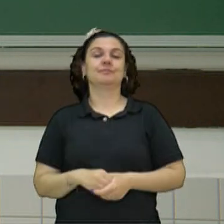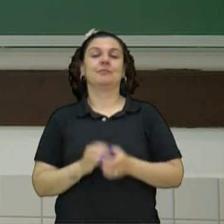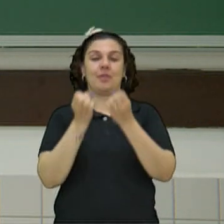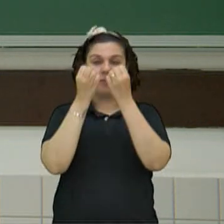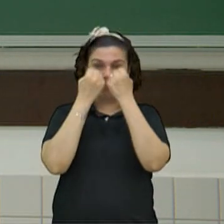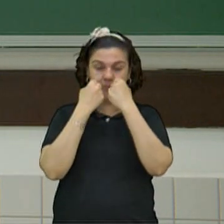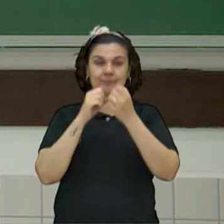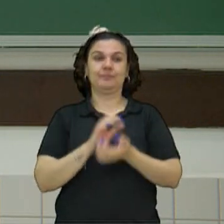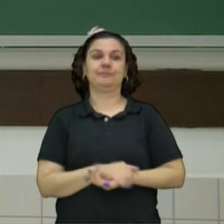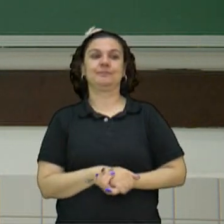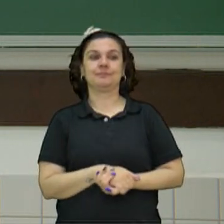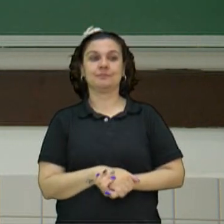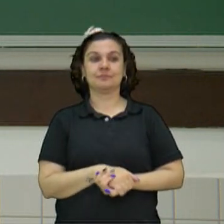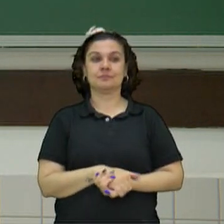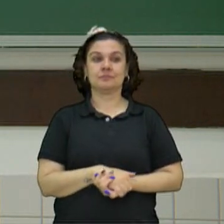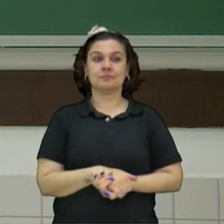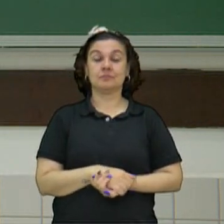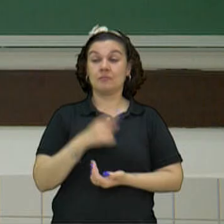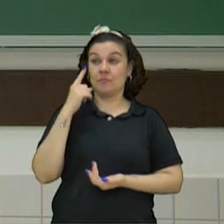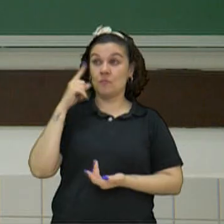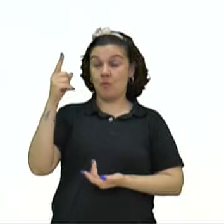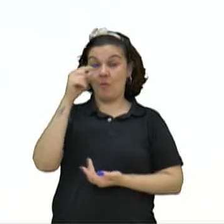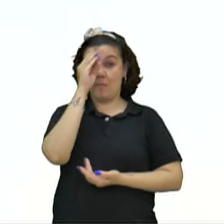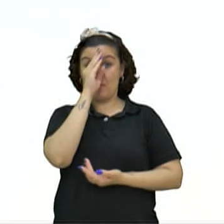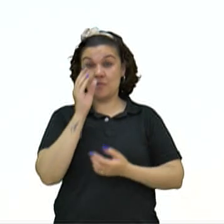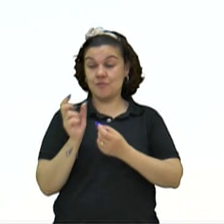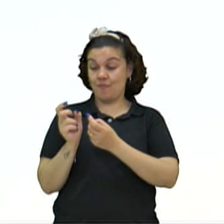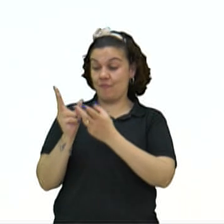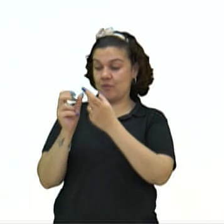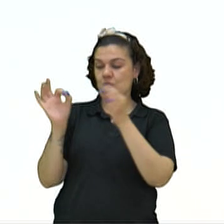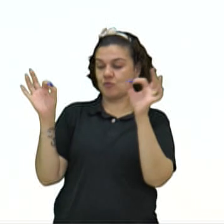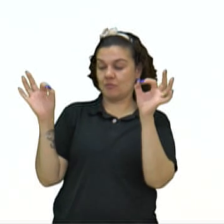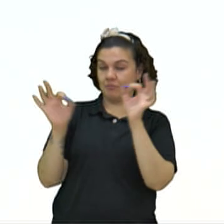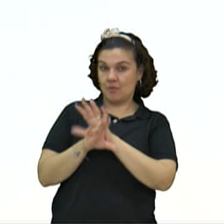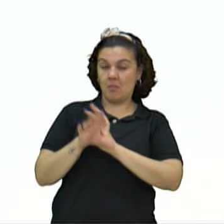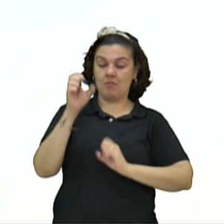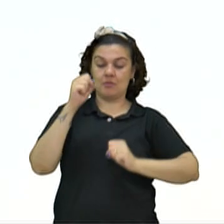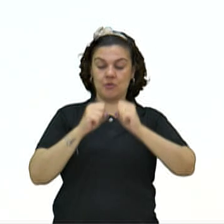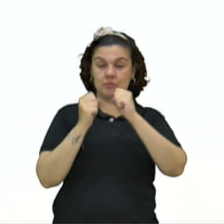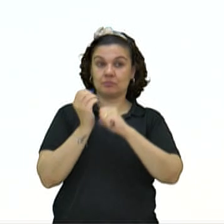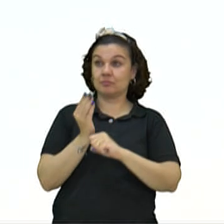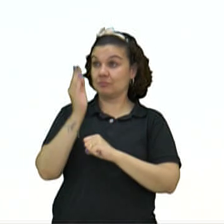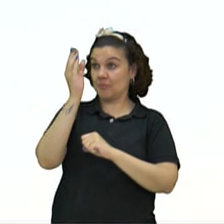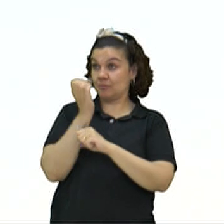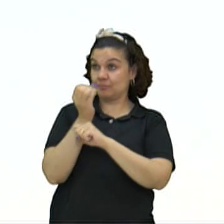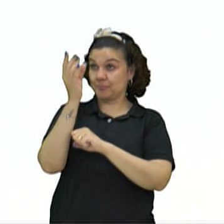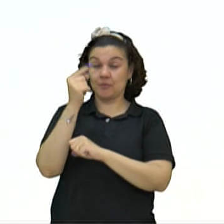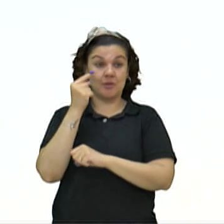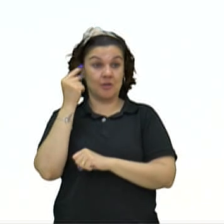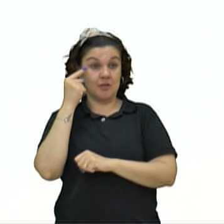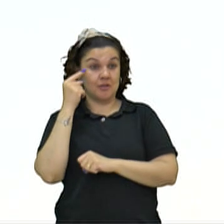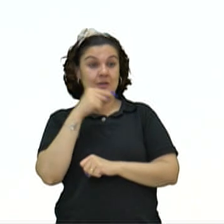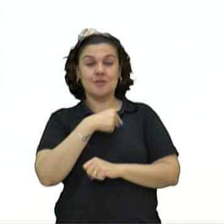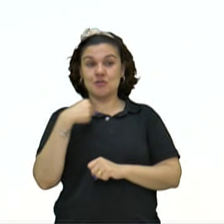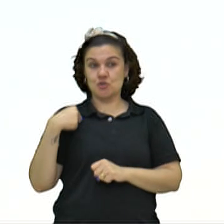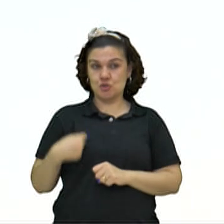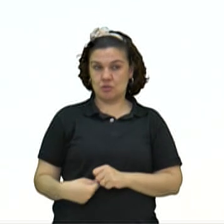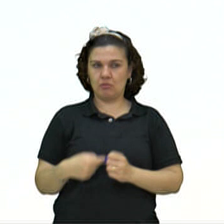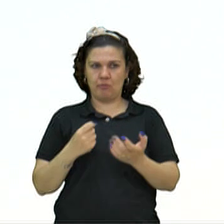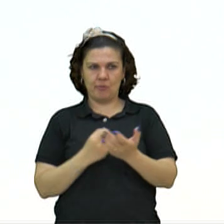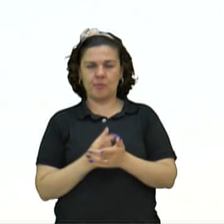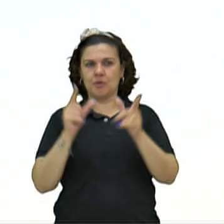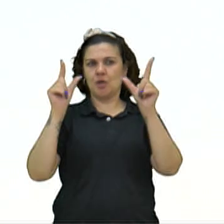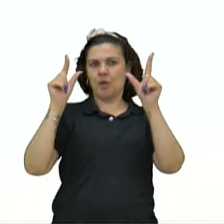milho. Brasil vendendo produtos industrializados para a China. Veja que eles compram cada vez